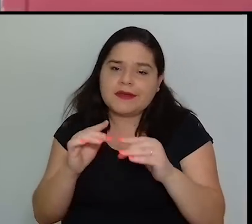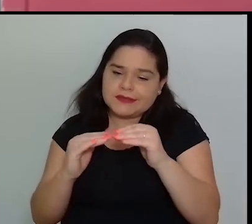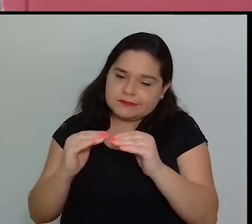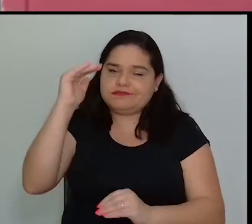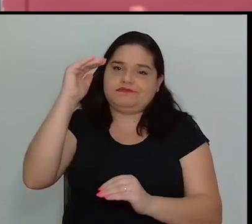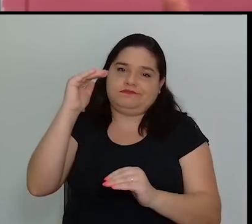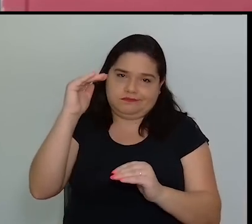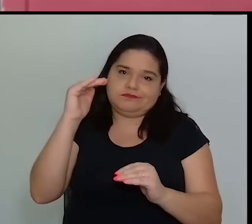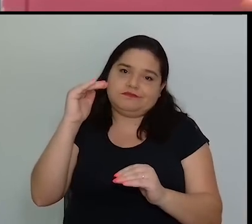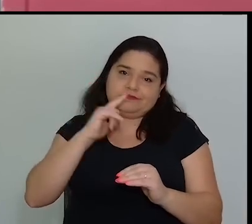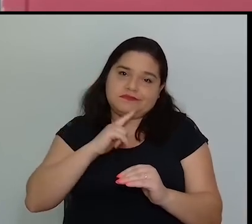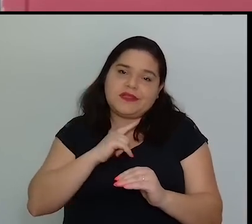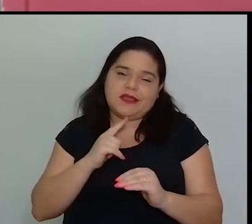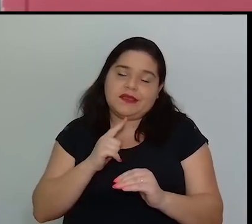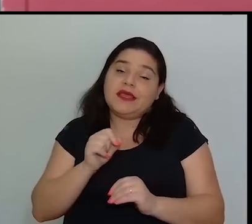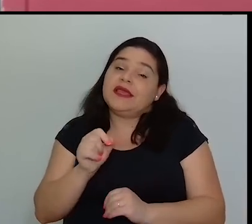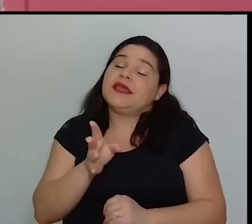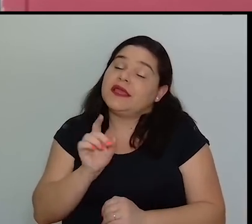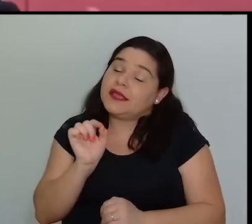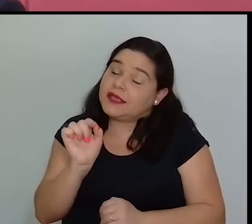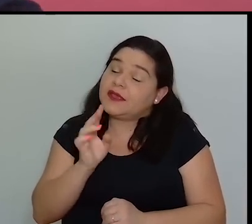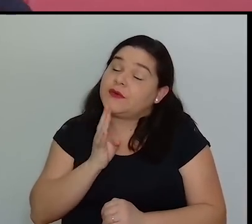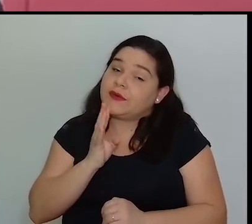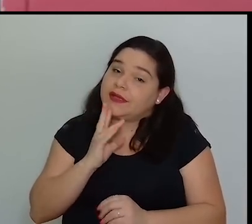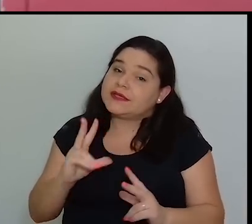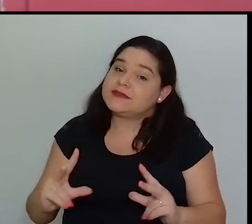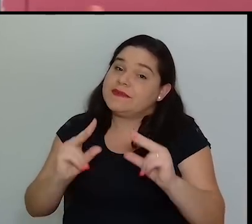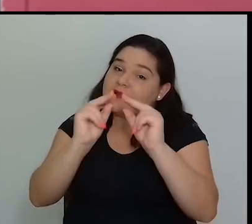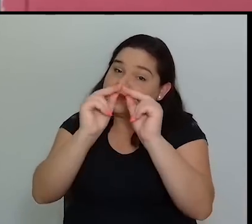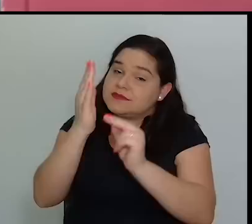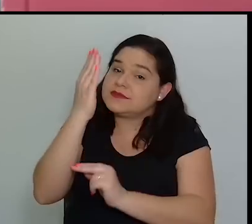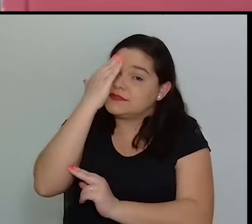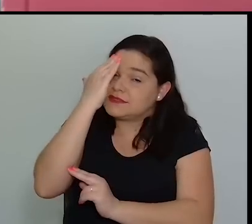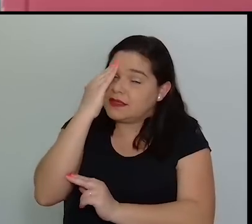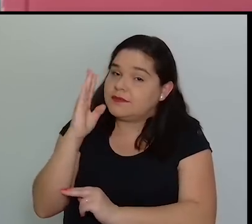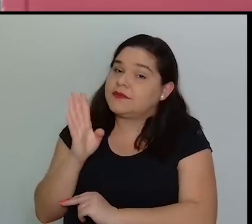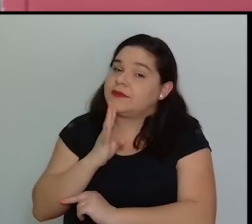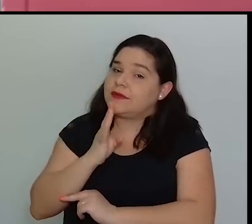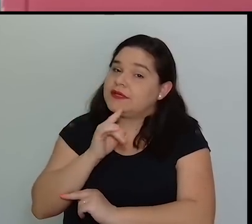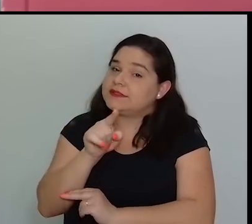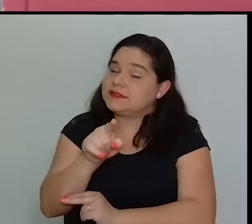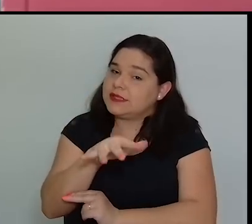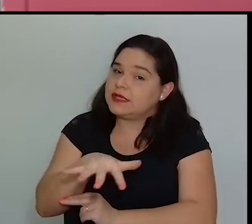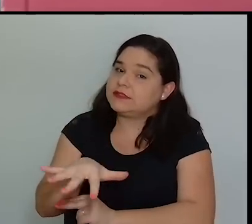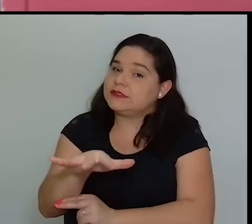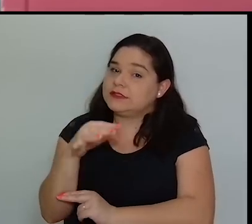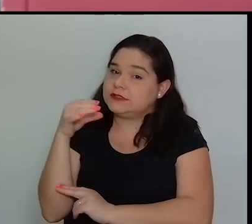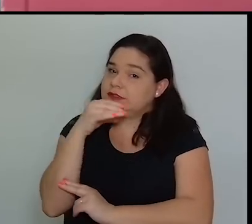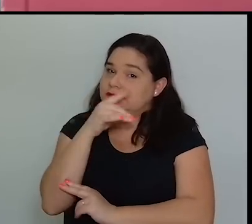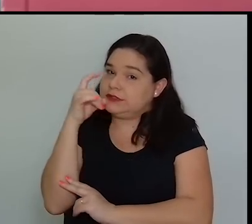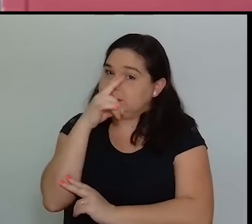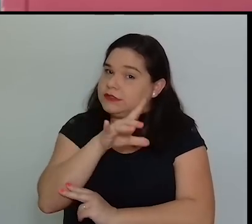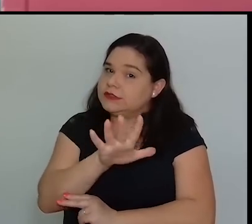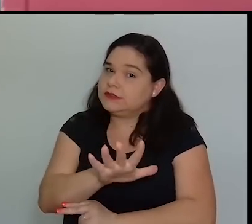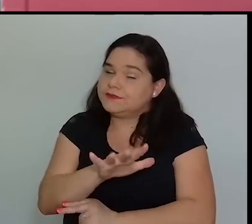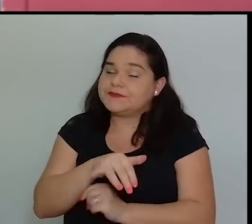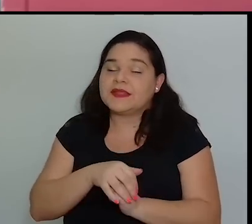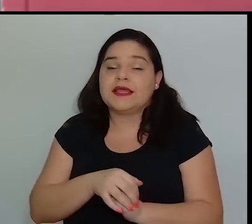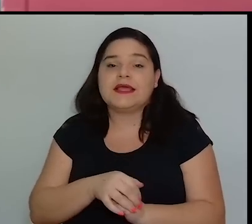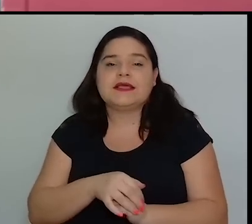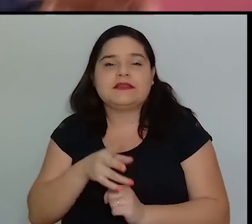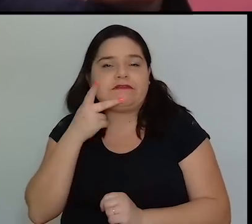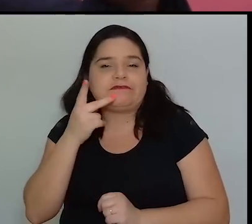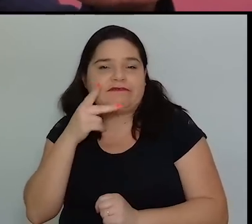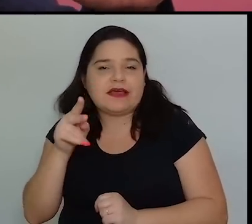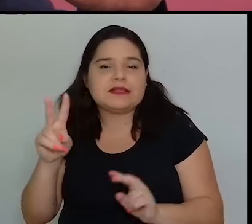e quem conhece Paris Vê aí a chapa esquentando o tempo todo ali e tal então quando a gente fala sobre favela